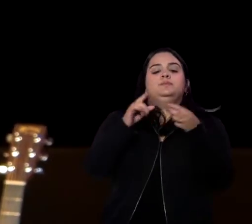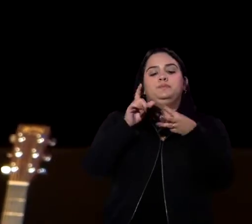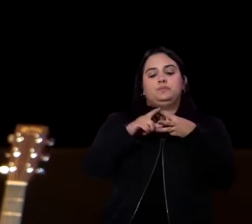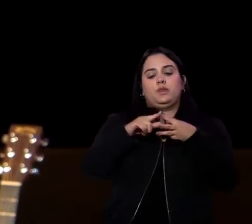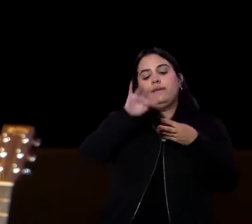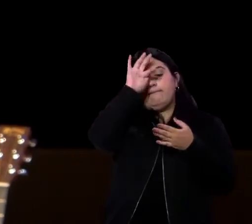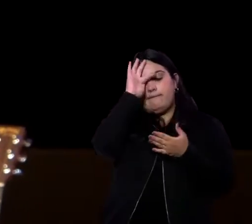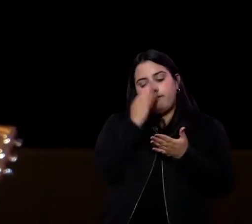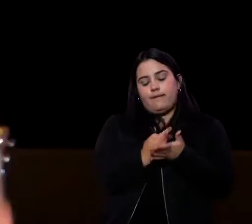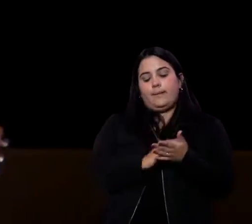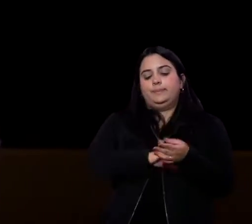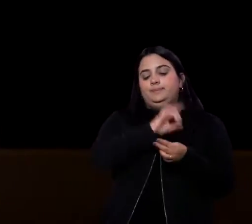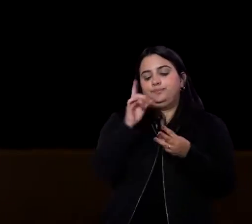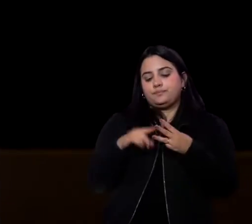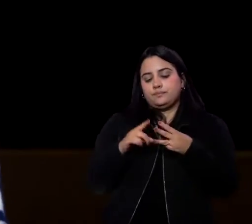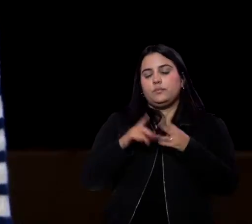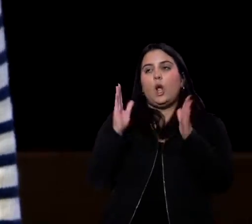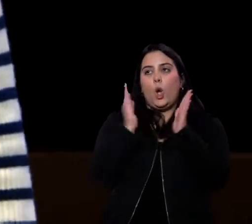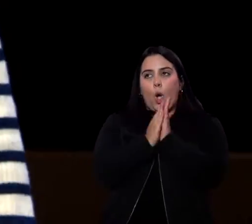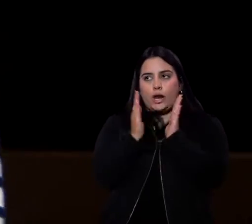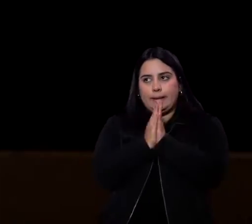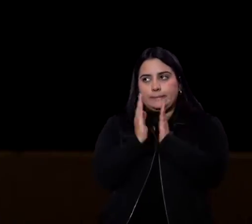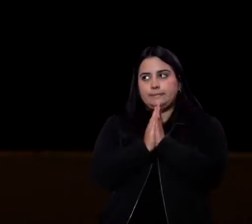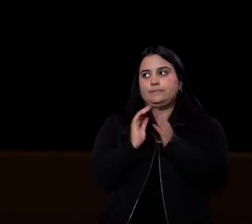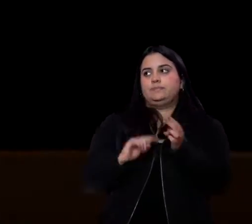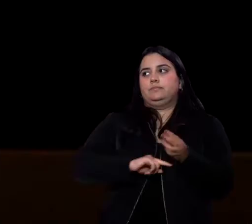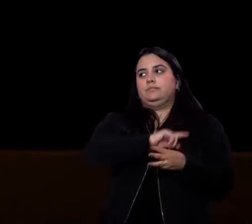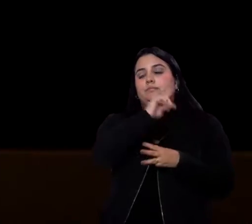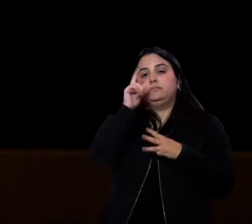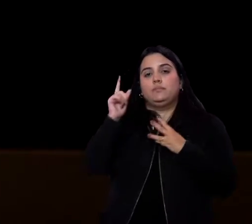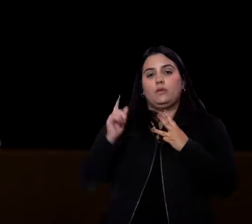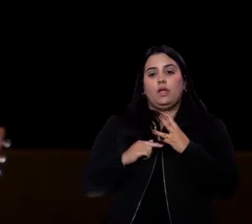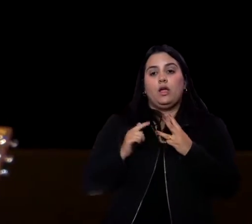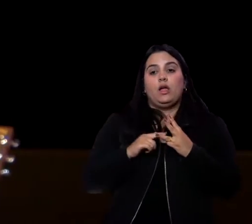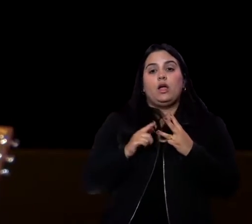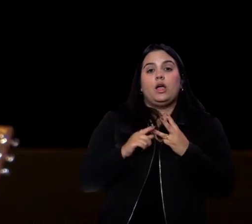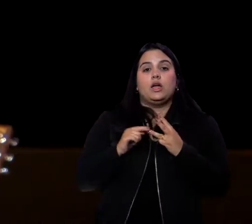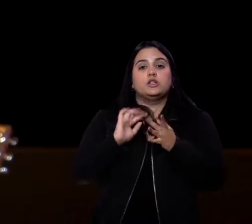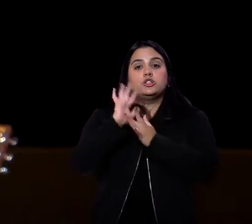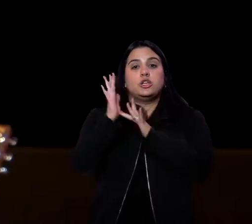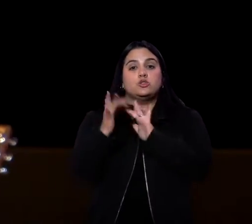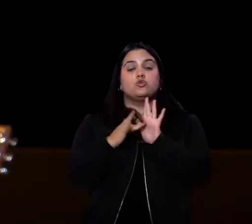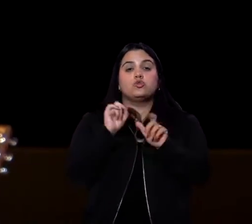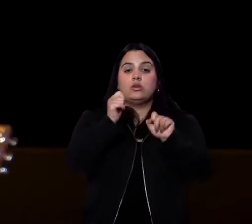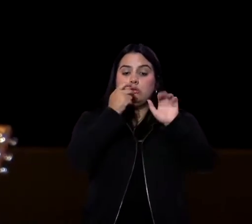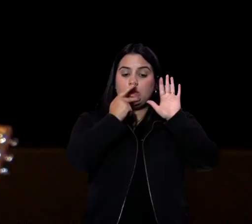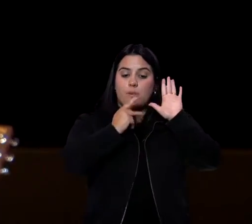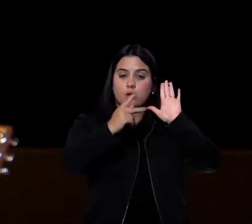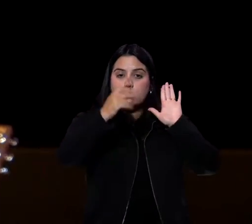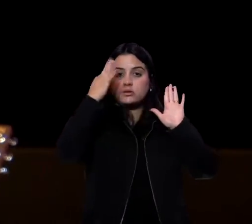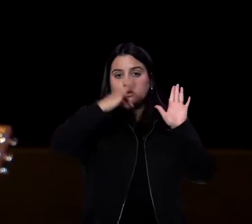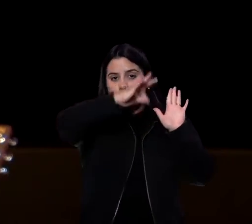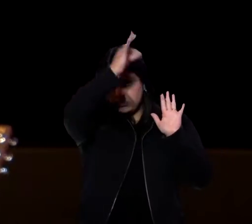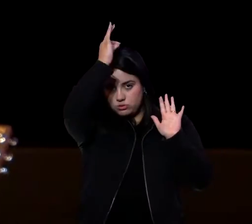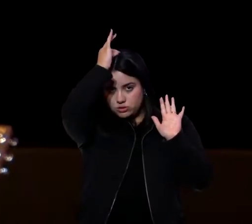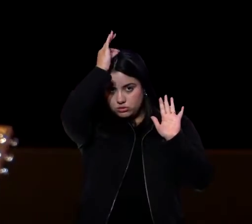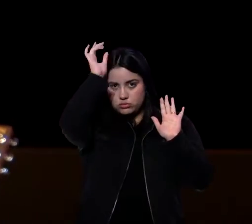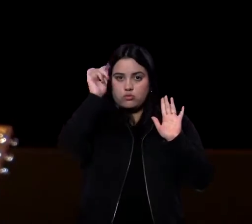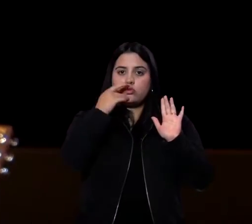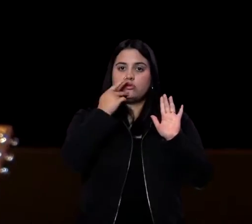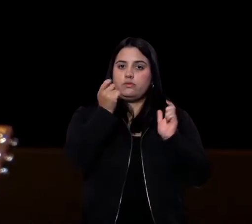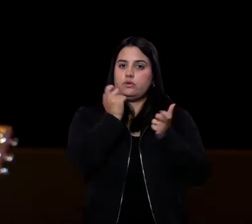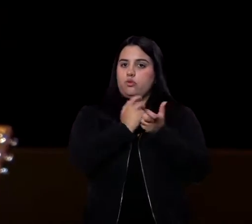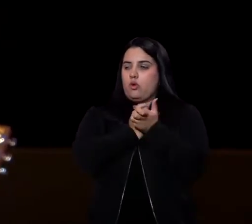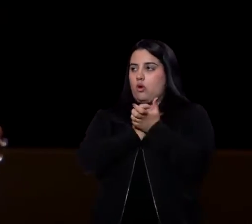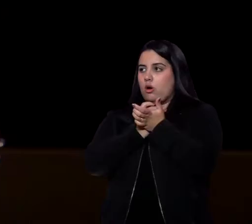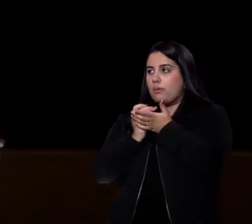a gente precisa orar para glorificar o Pai, Jesus, Ele nos deixa a promessa do Espírito Santo, que foi lá o que eu falei no começo.